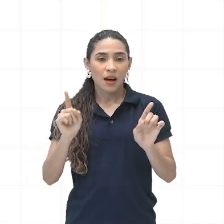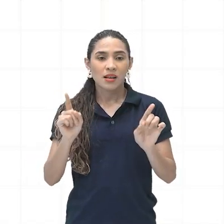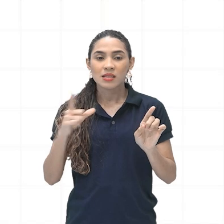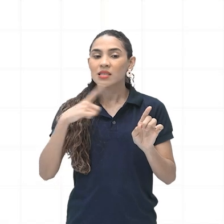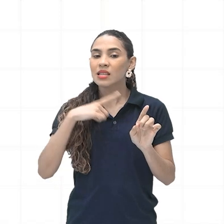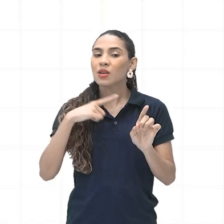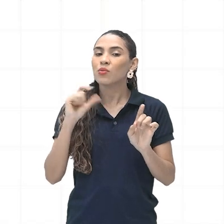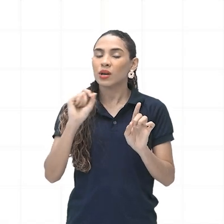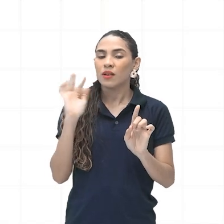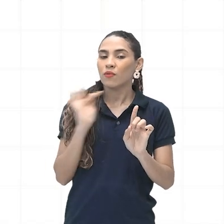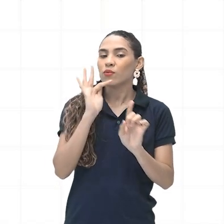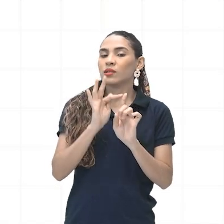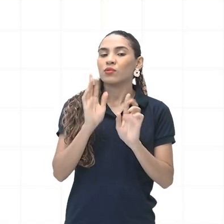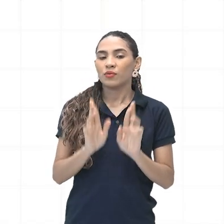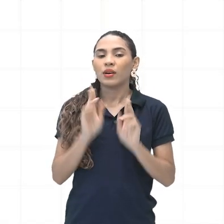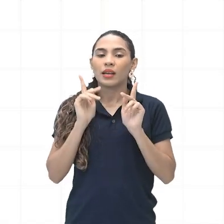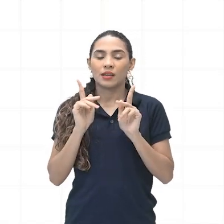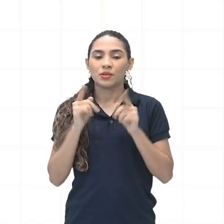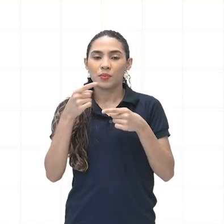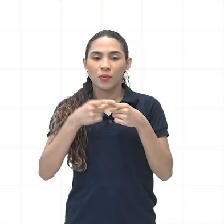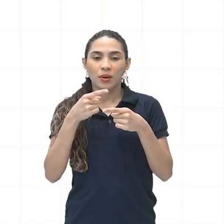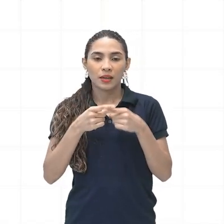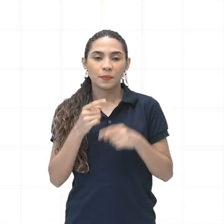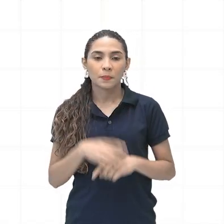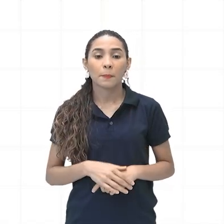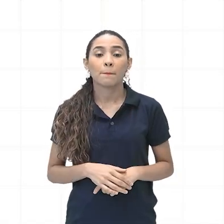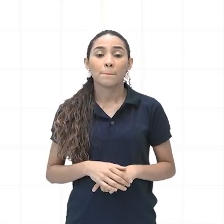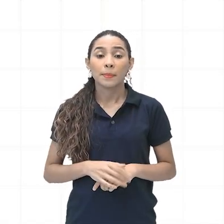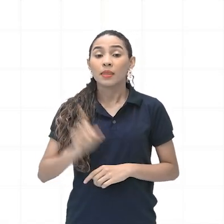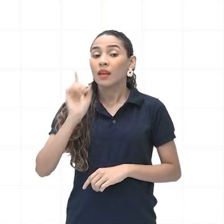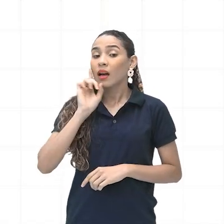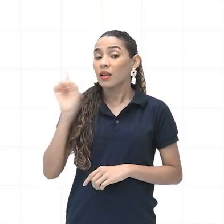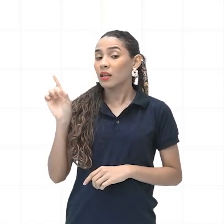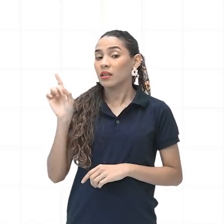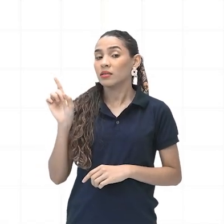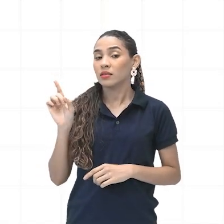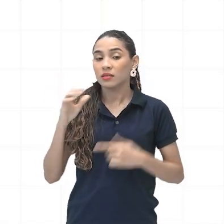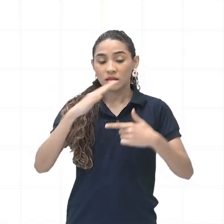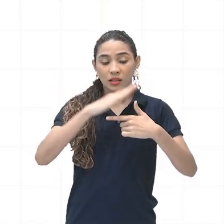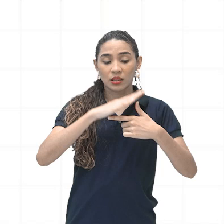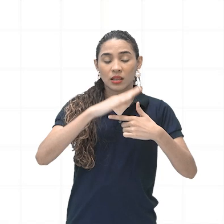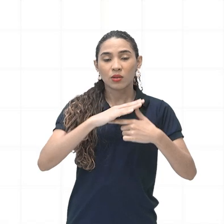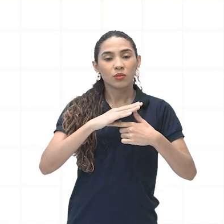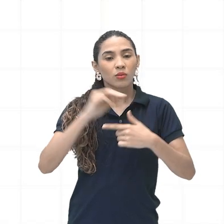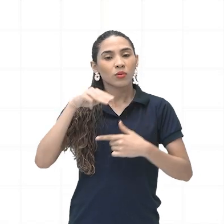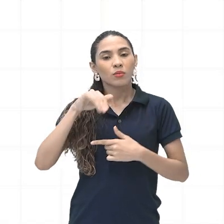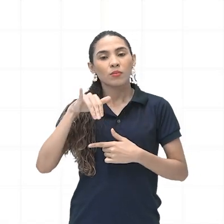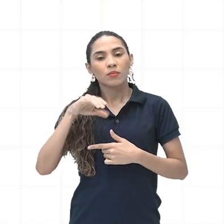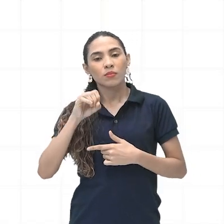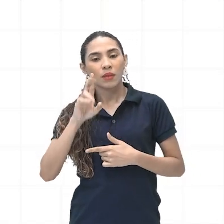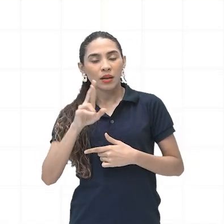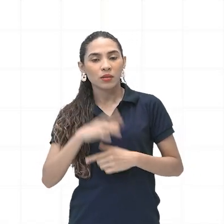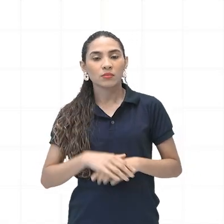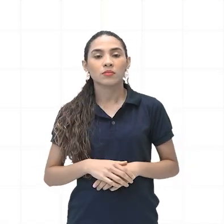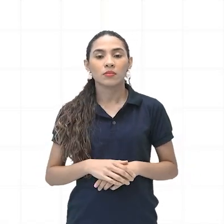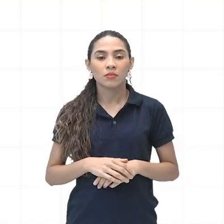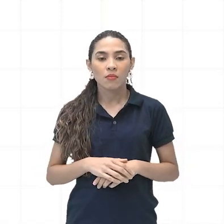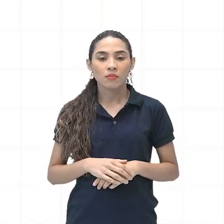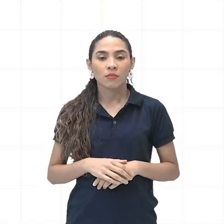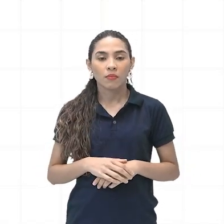têm funções diferentes. Por quê? Porque aqui, ó, no triângulo maior,